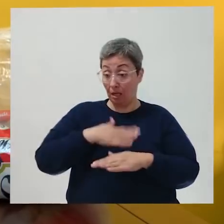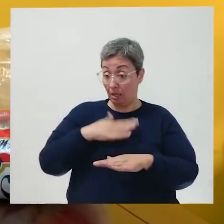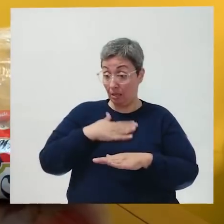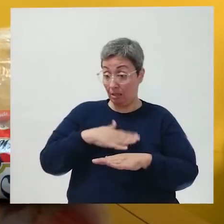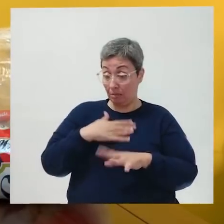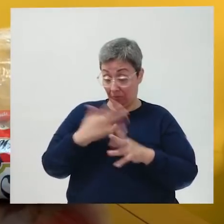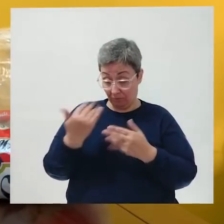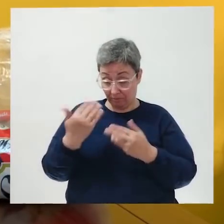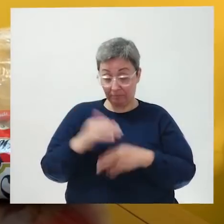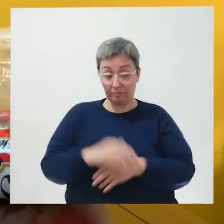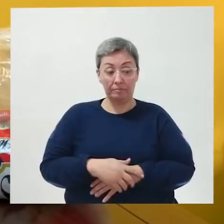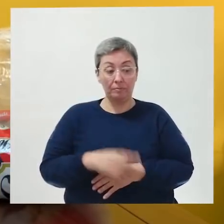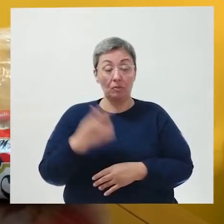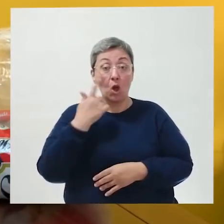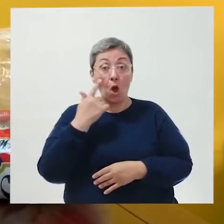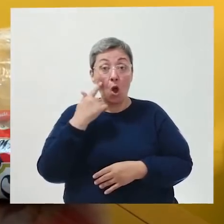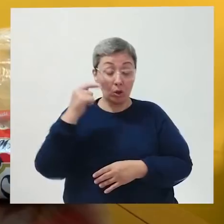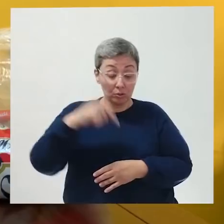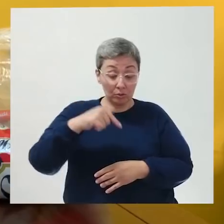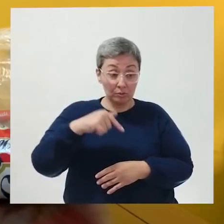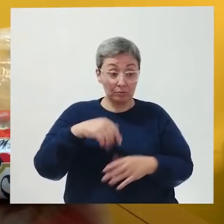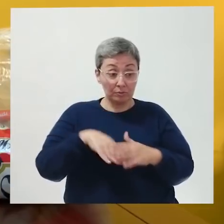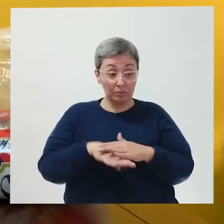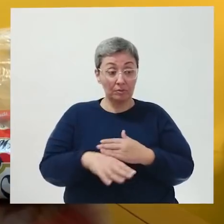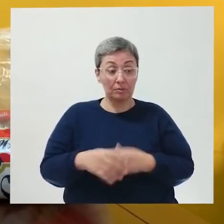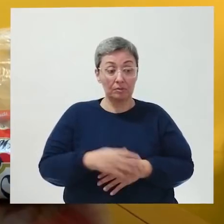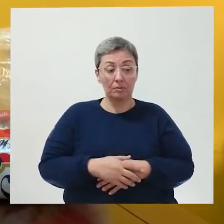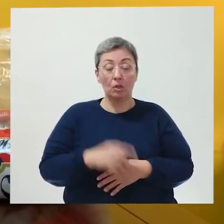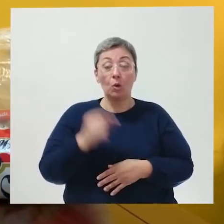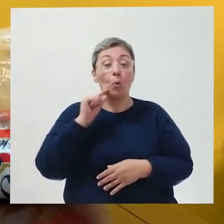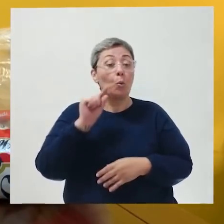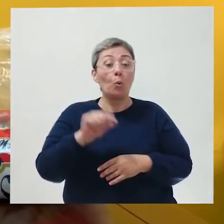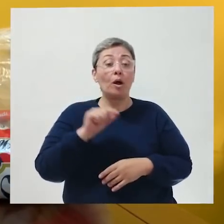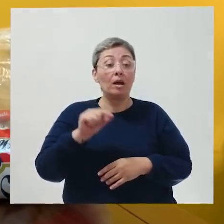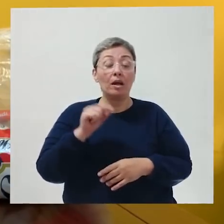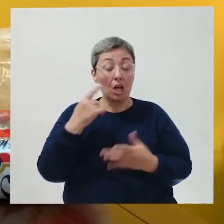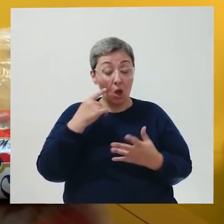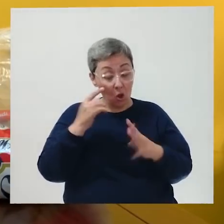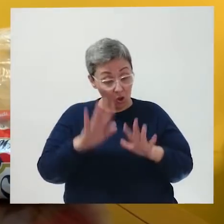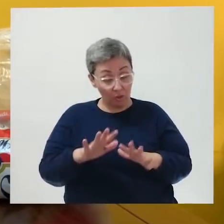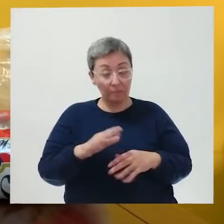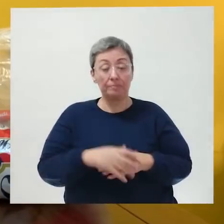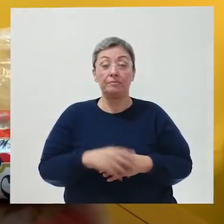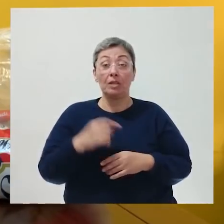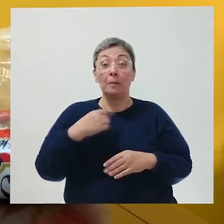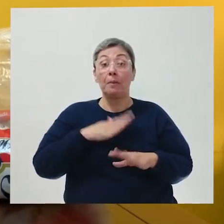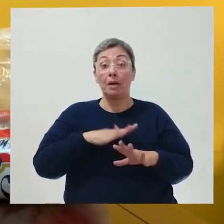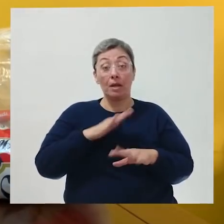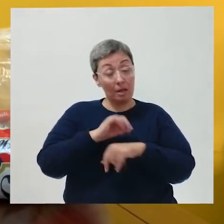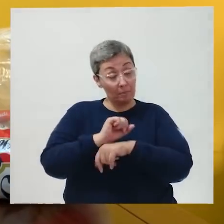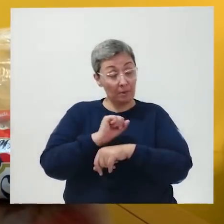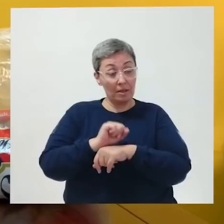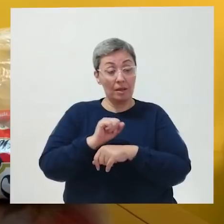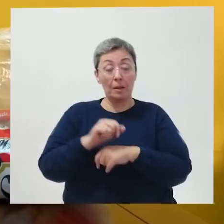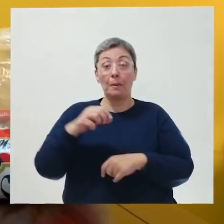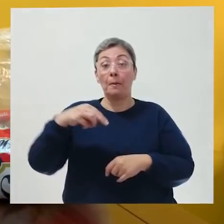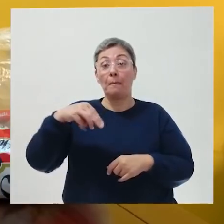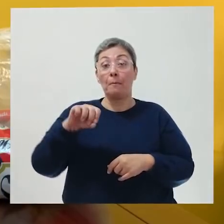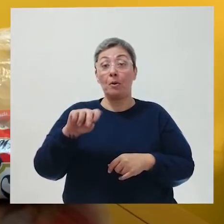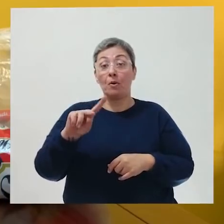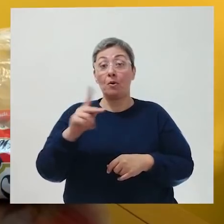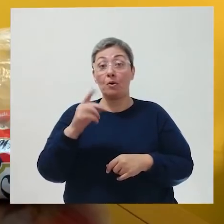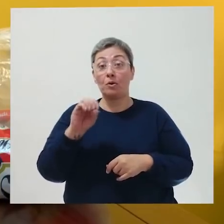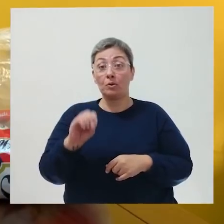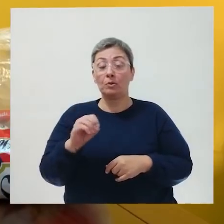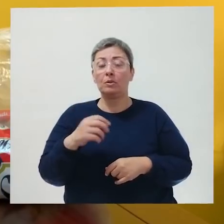Calma, calma, vem cá. Olha aqui, ó, onde eu tô guardando. Ó, aqui. Isso. Peraí, Gu. Fala,